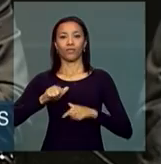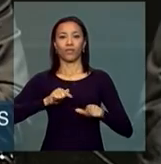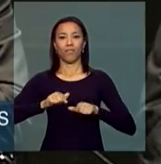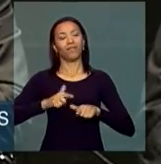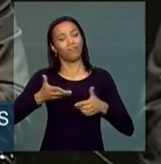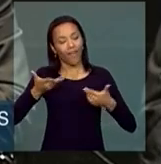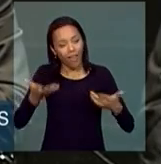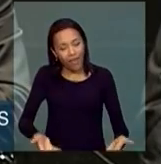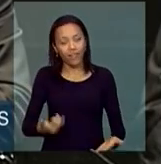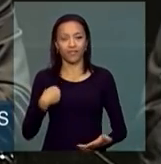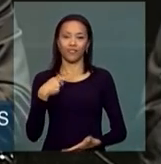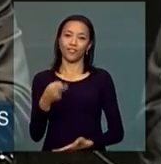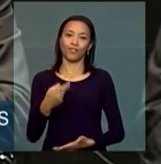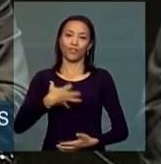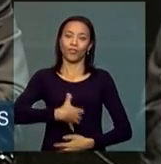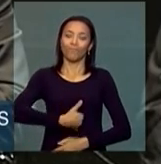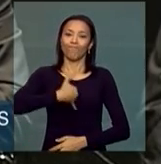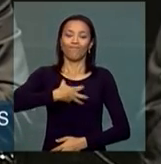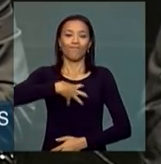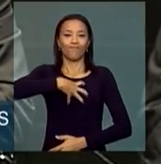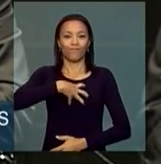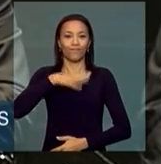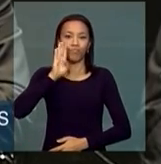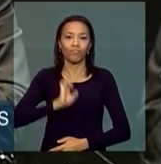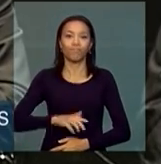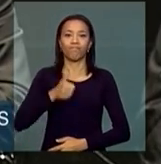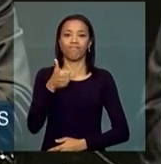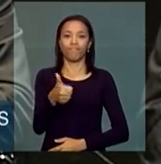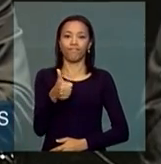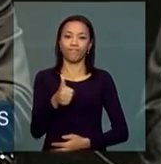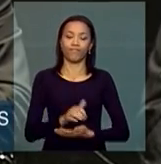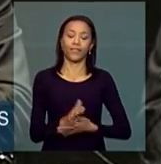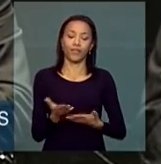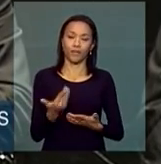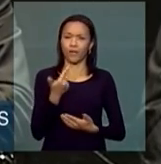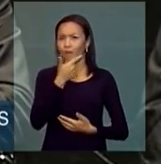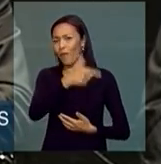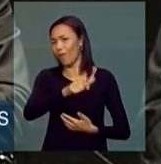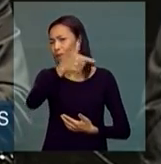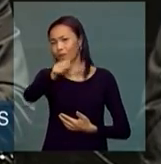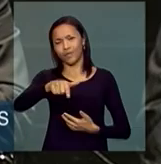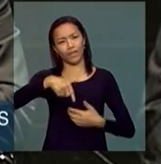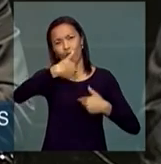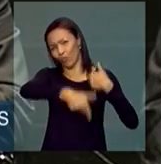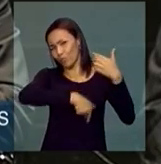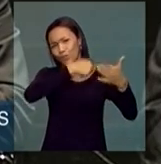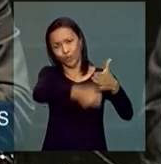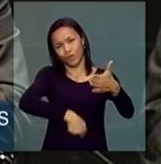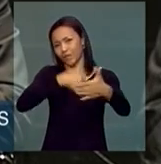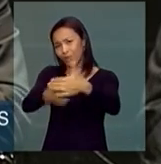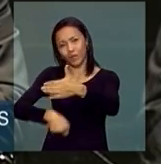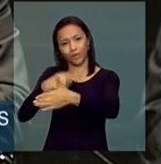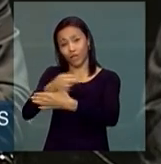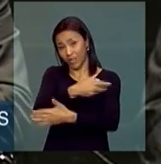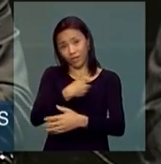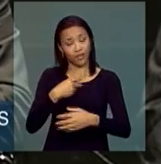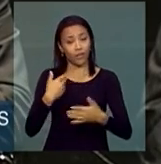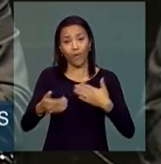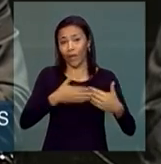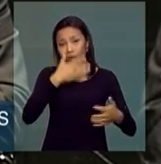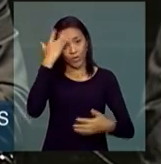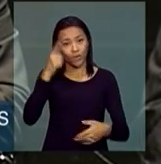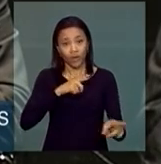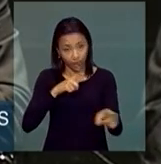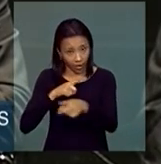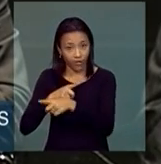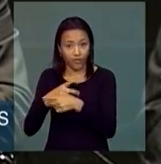nos dignifica e nos completa. O mais é a luta diária que todo mundo tem. Mas essa é a